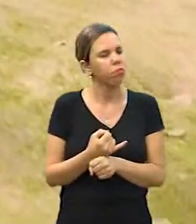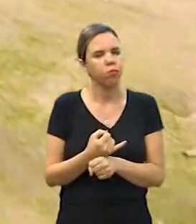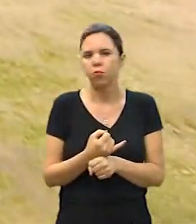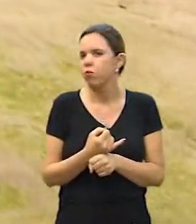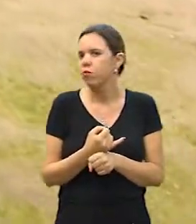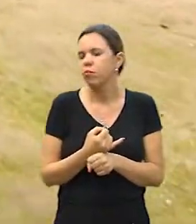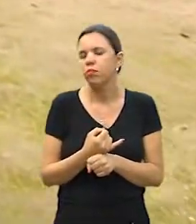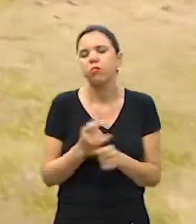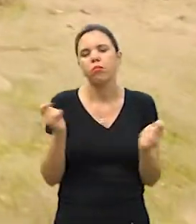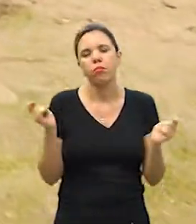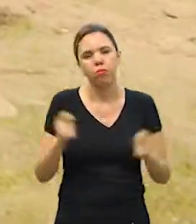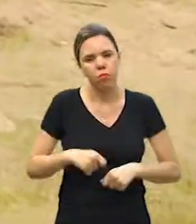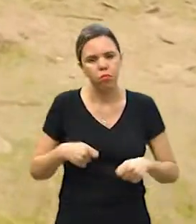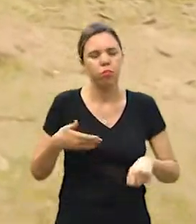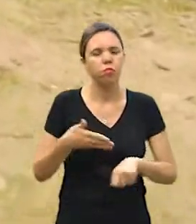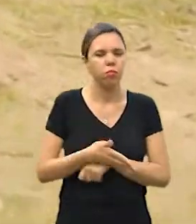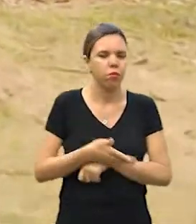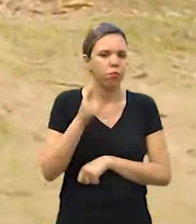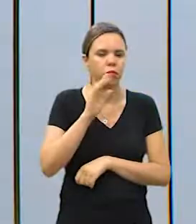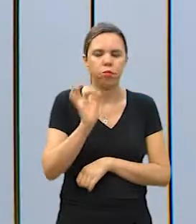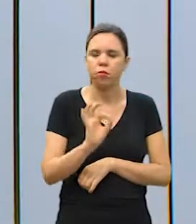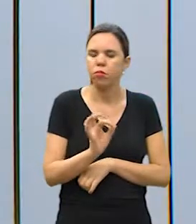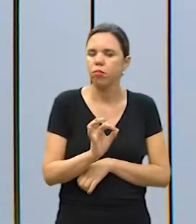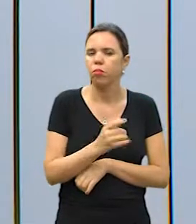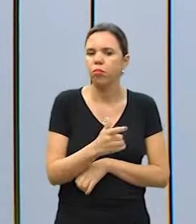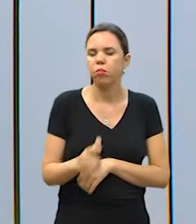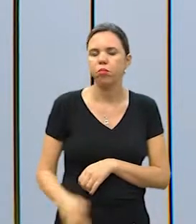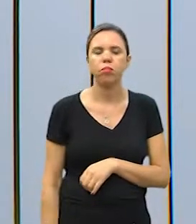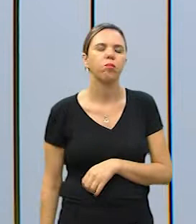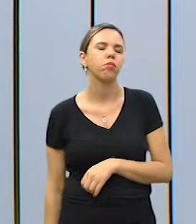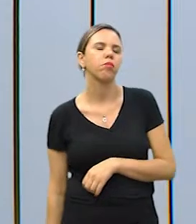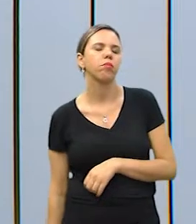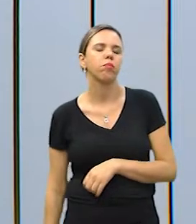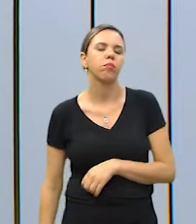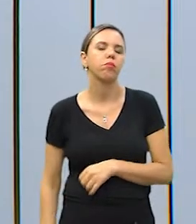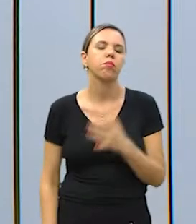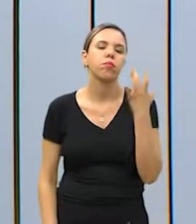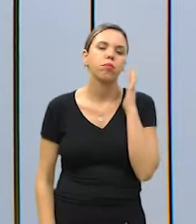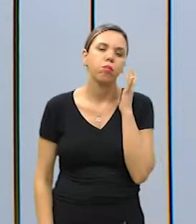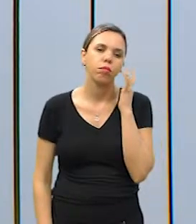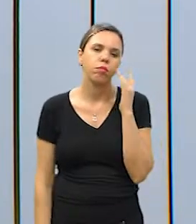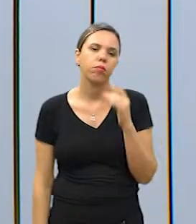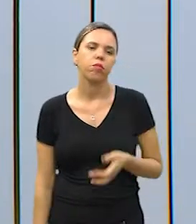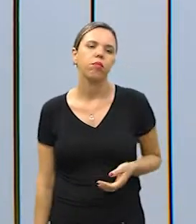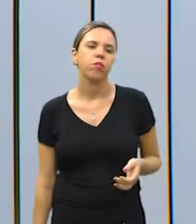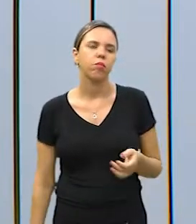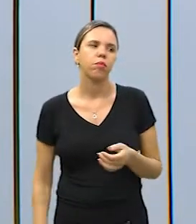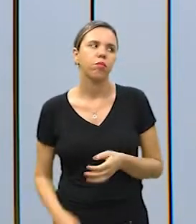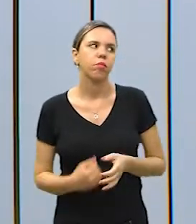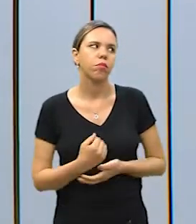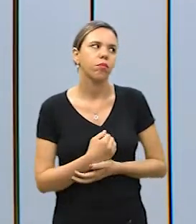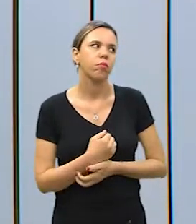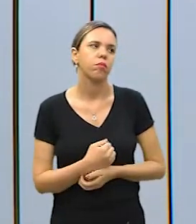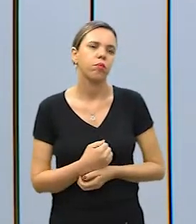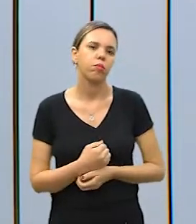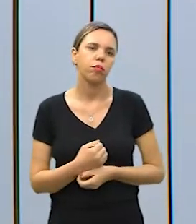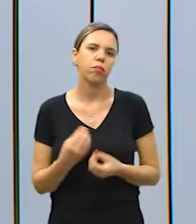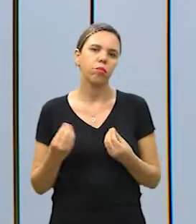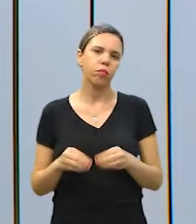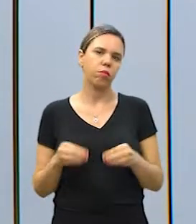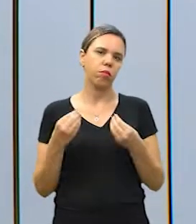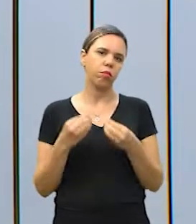linhas que eles pudessem acessar. Então, eu acho que foi